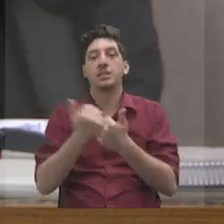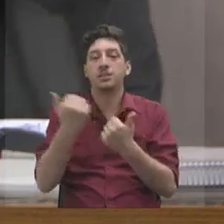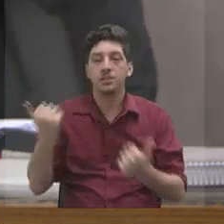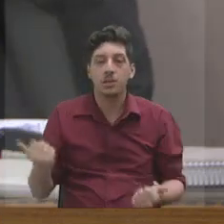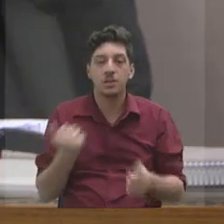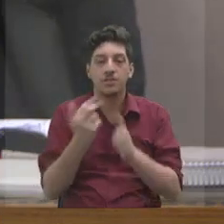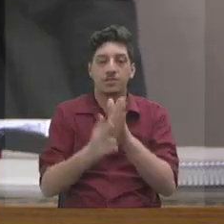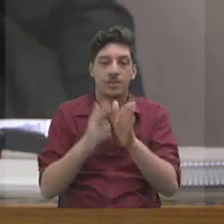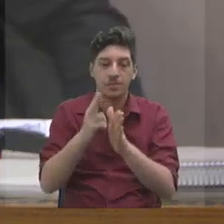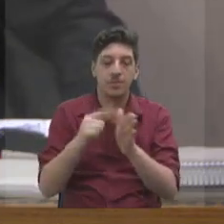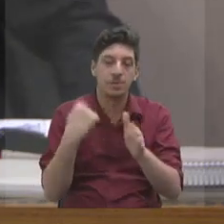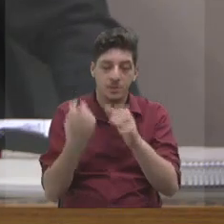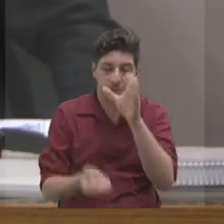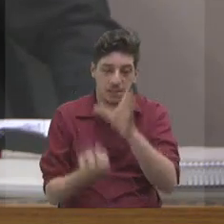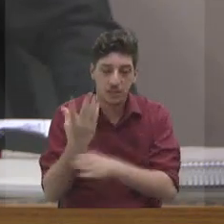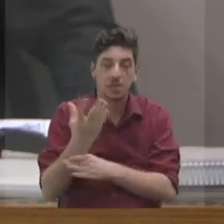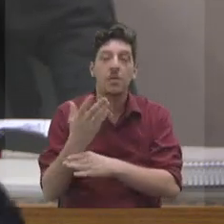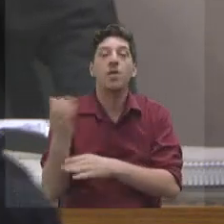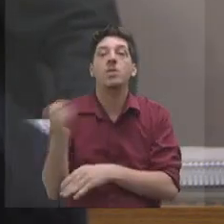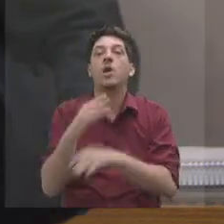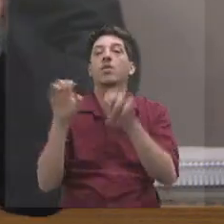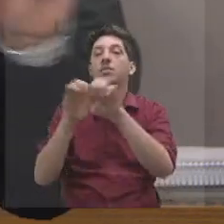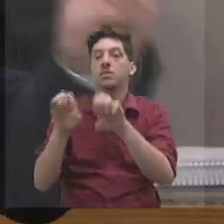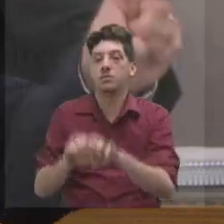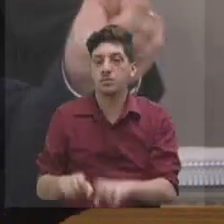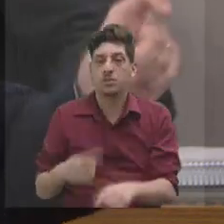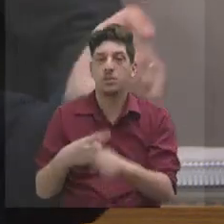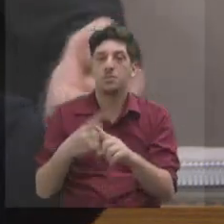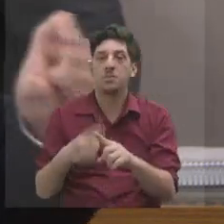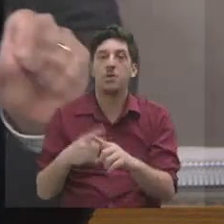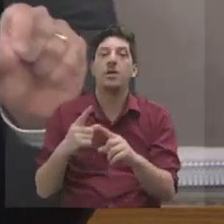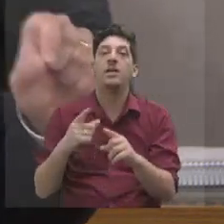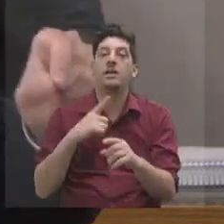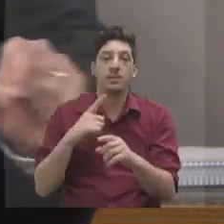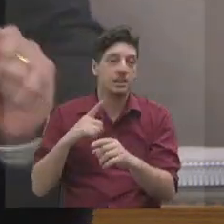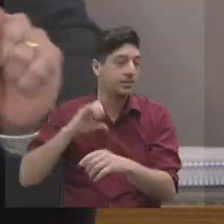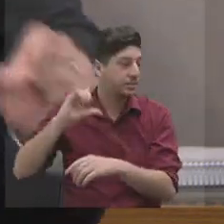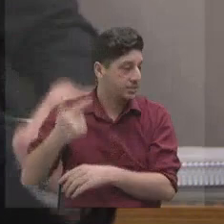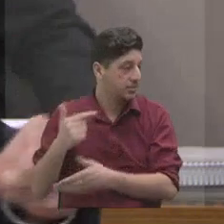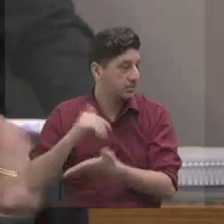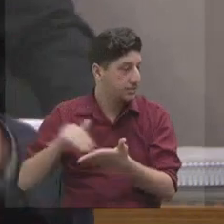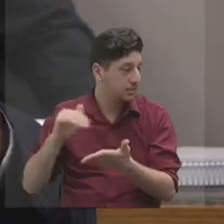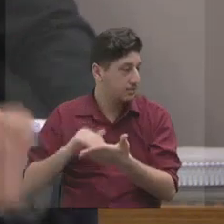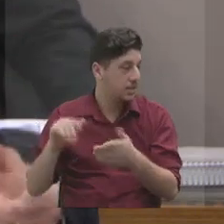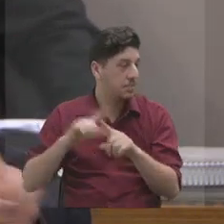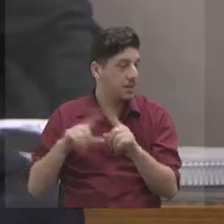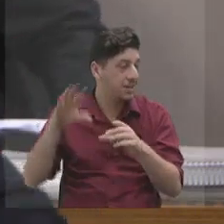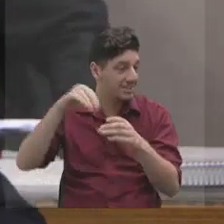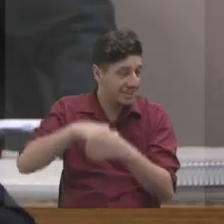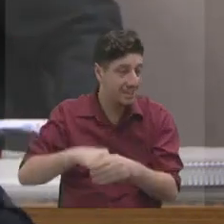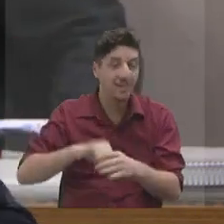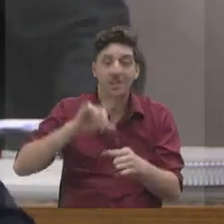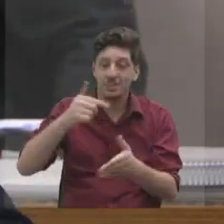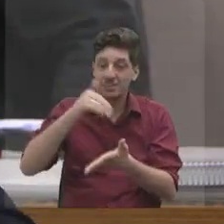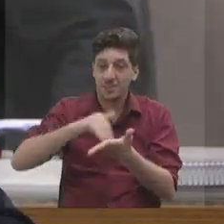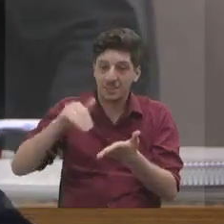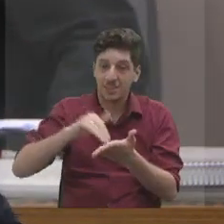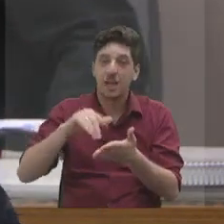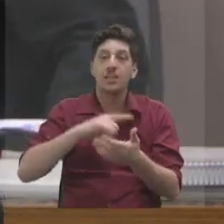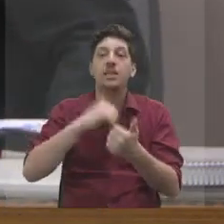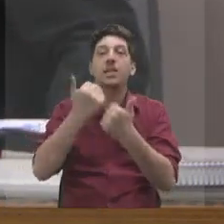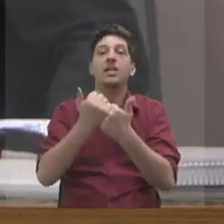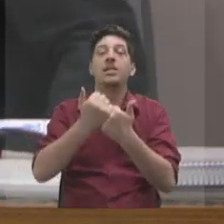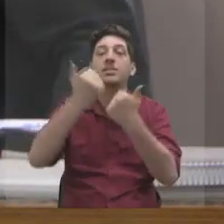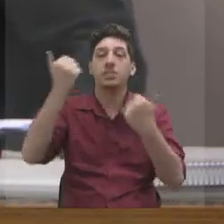ferrovias então a gente criou na nova estrutura né porque ele a gente abriu no nível de subsecretaria mas dentro da sociedade de transformacionalidade existe a diretoria de